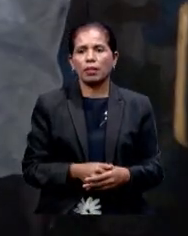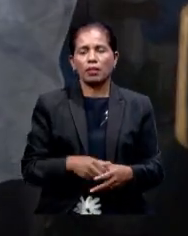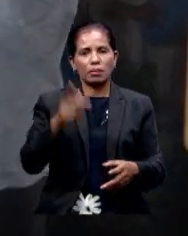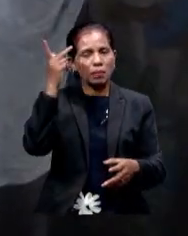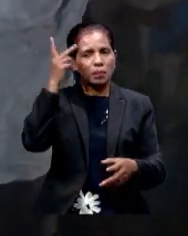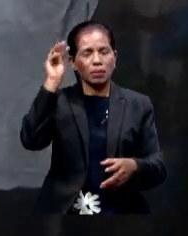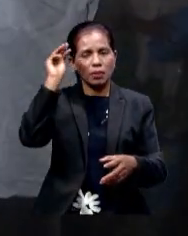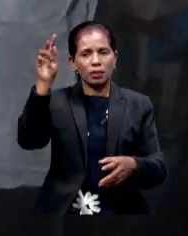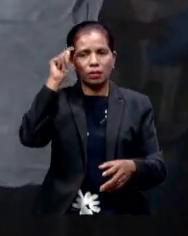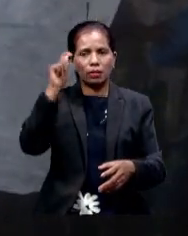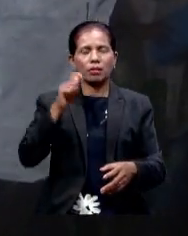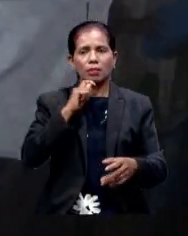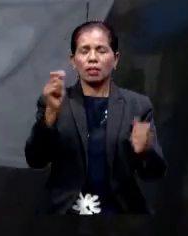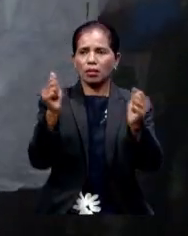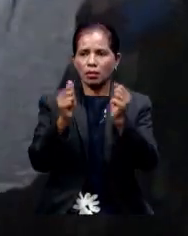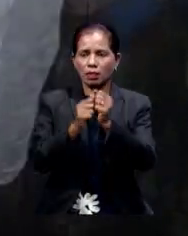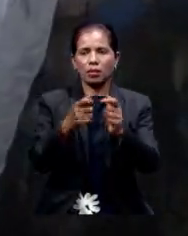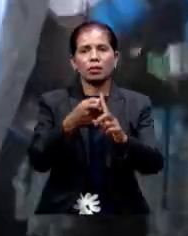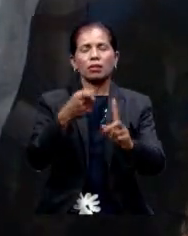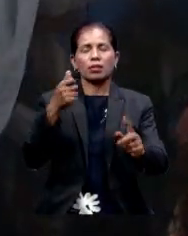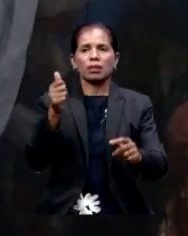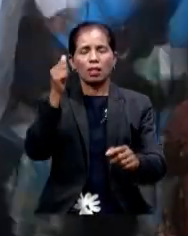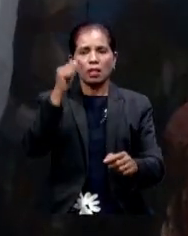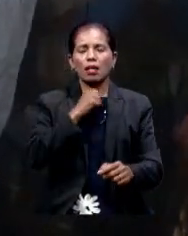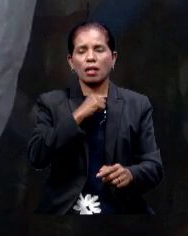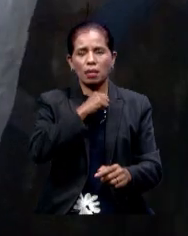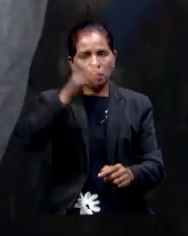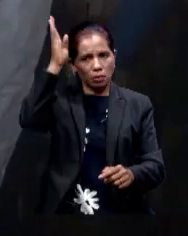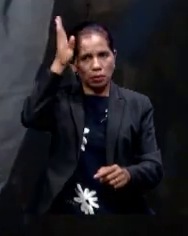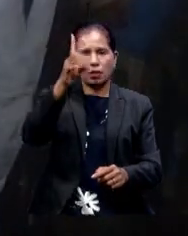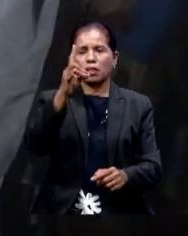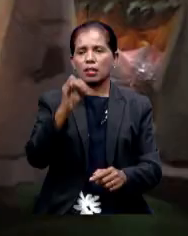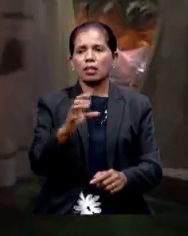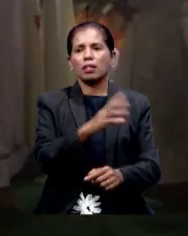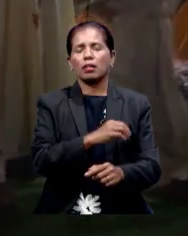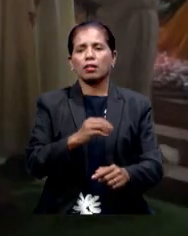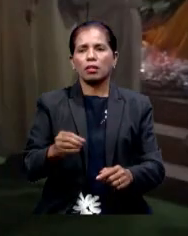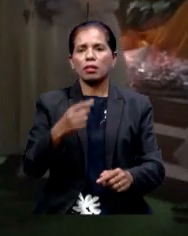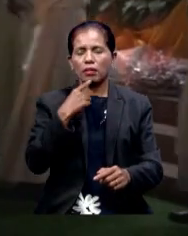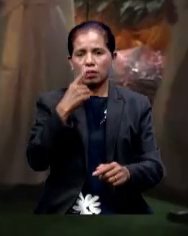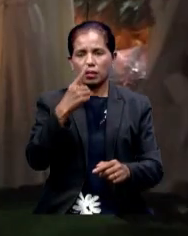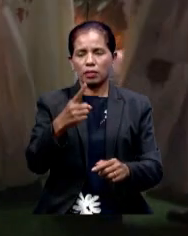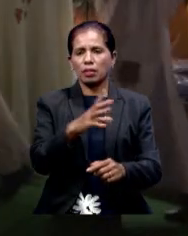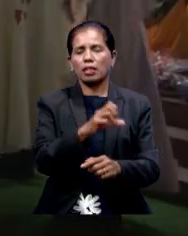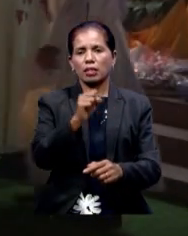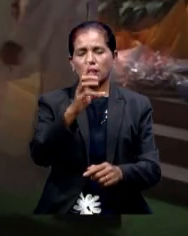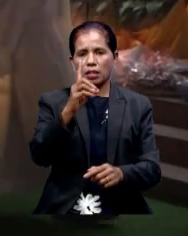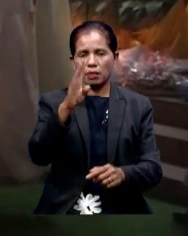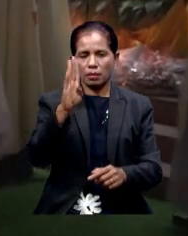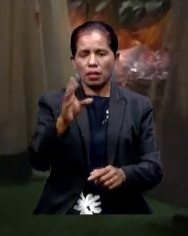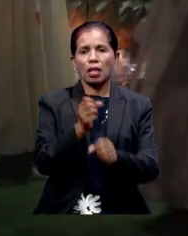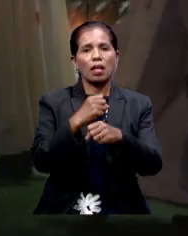Ex-Primeiro-Ministro Tauro Matanruak, acompanhado do Arcebispo Arquidiocese Metropolitana Dili, Dom Virgílio Cardeal do Carmo da Silva Esteve,